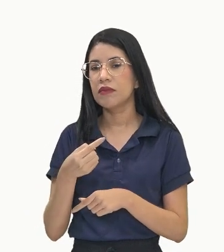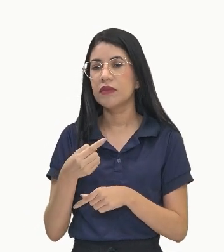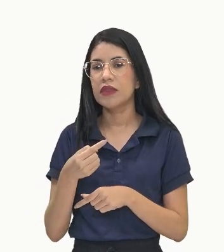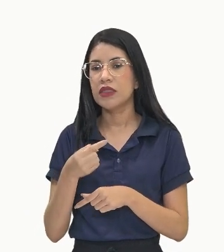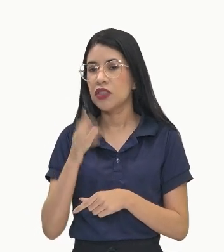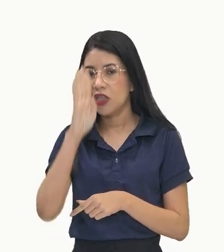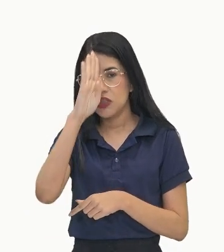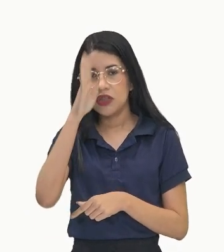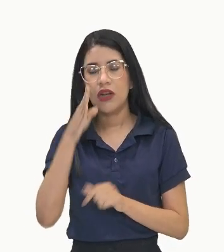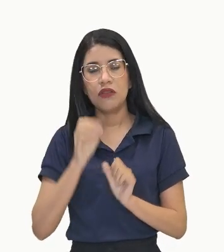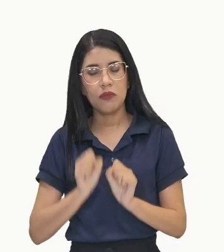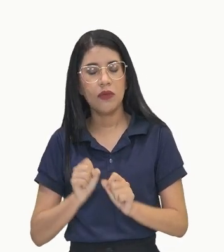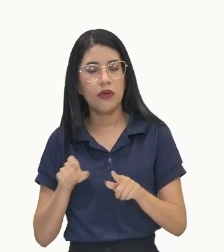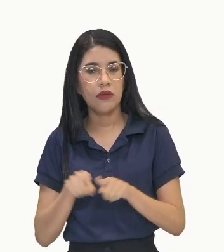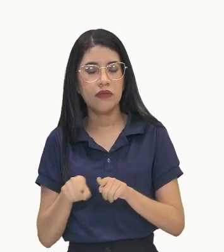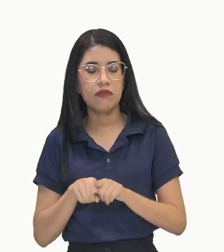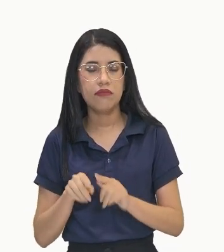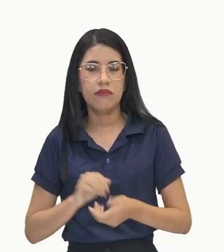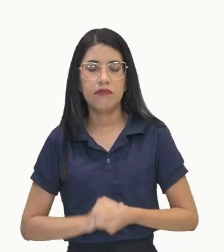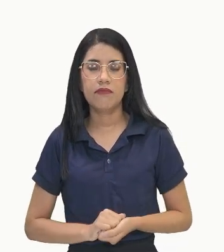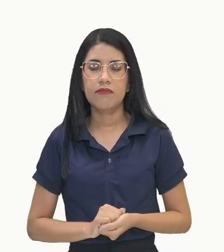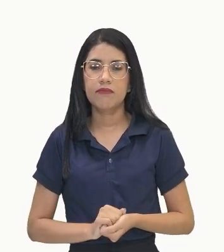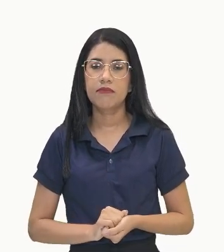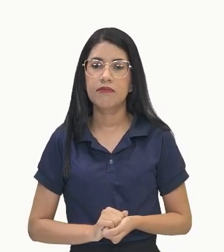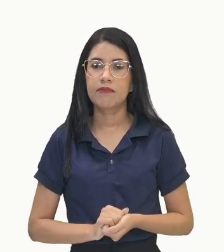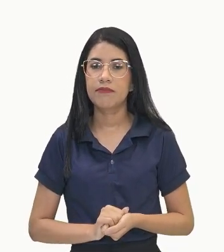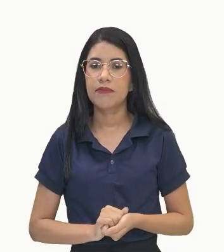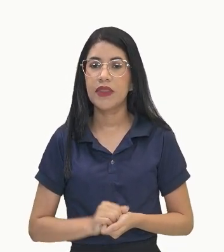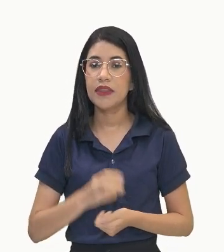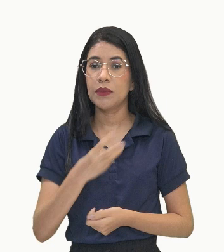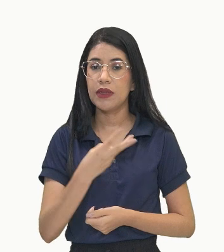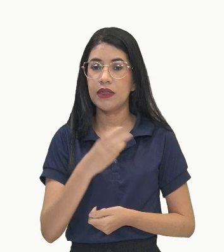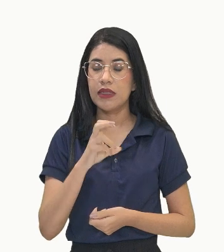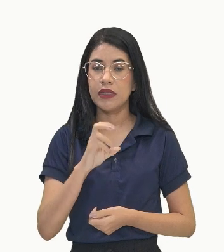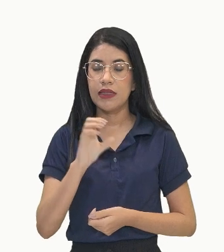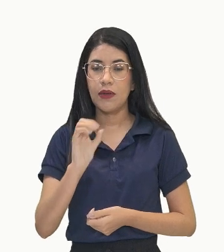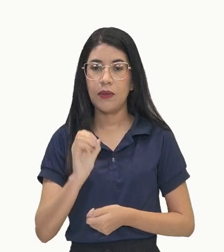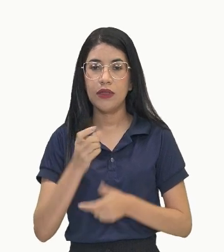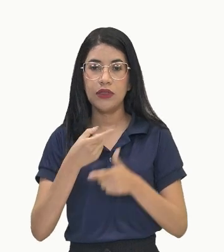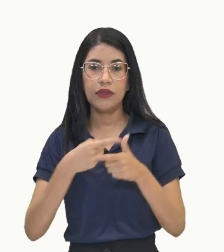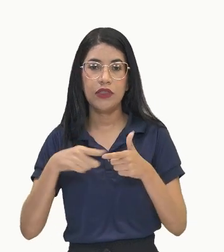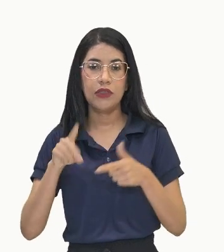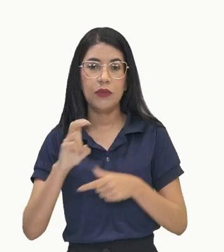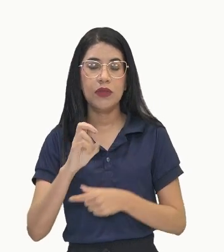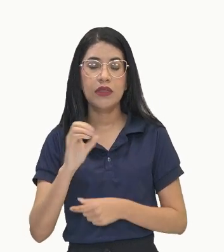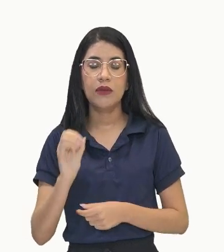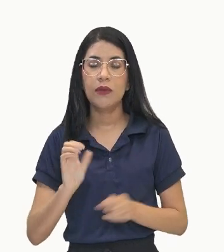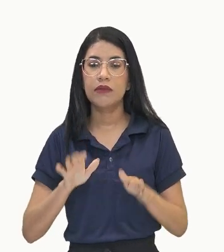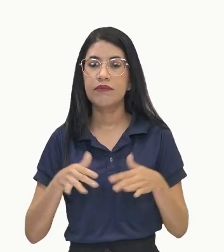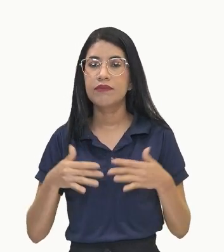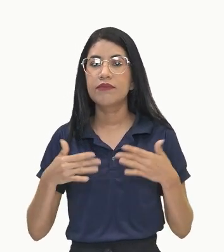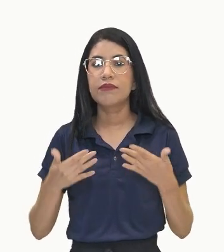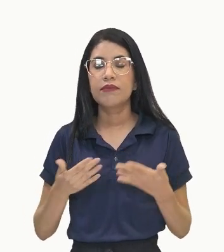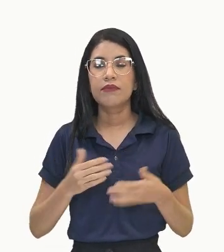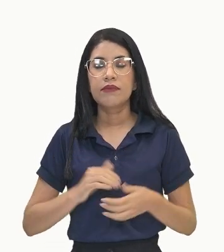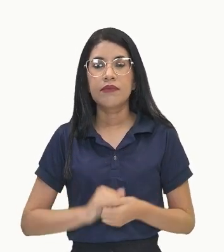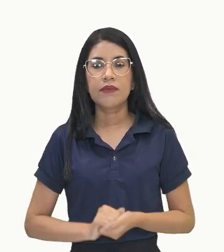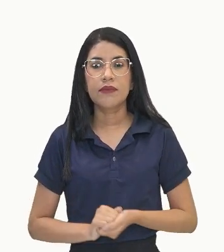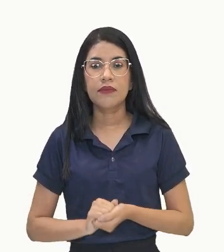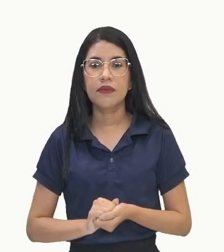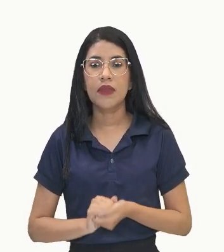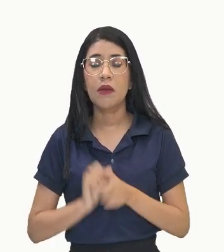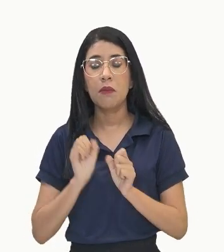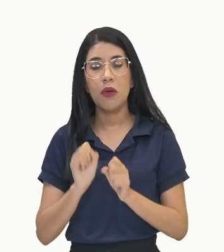Entendeu? Então, ok. Agora, 350 dividido por 50, você pode ter